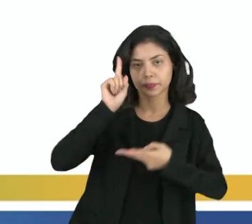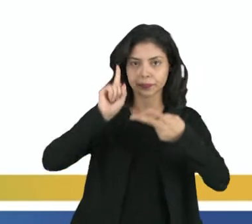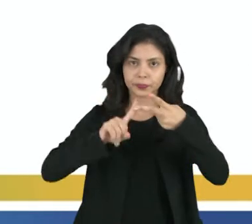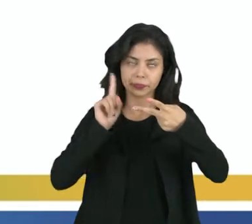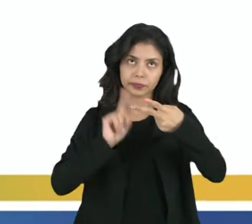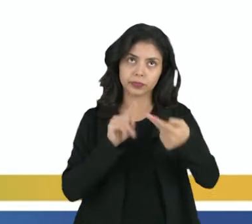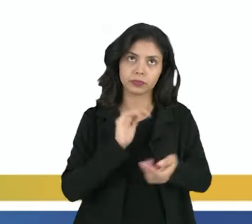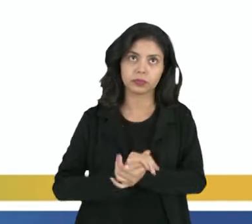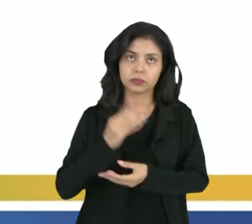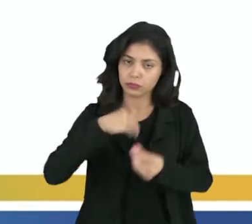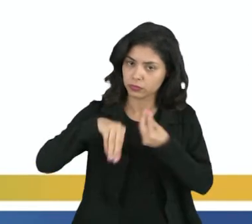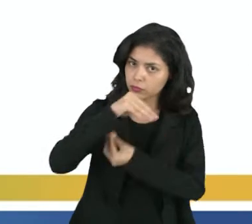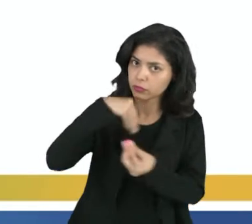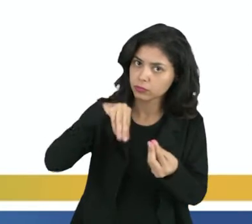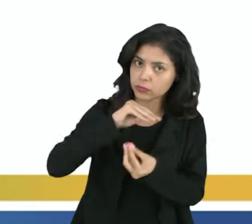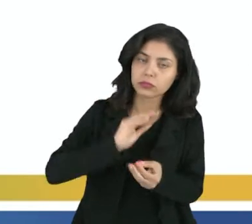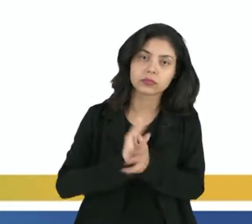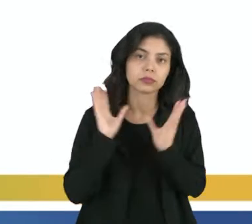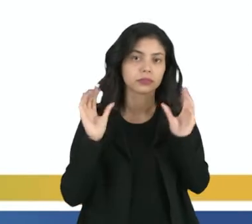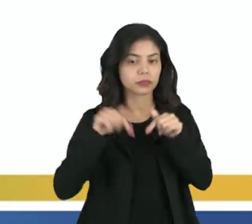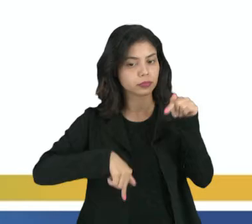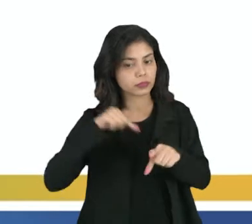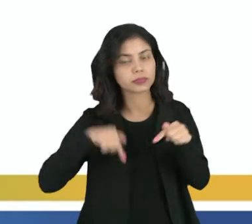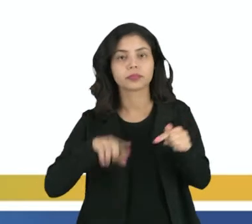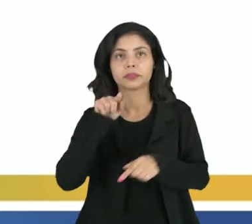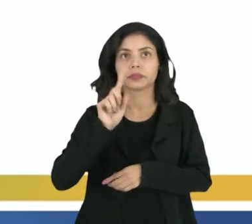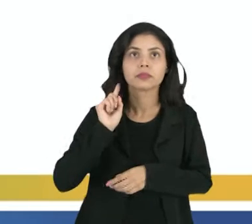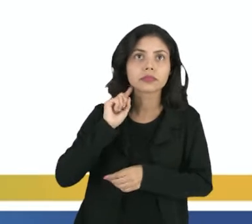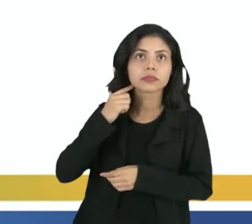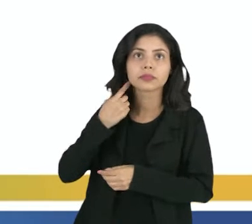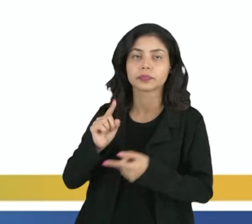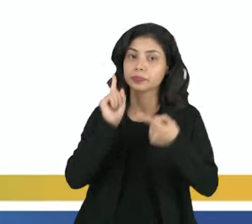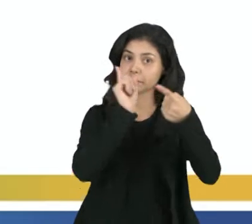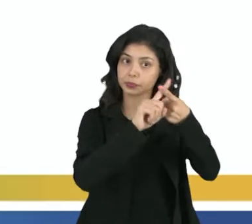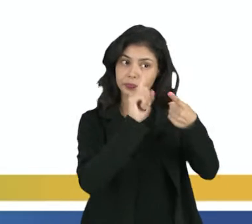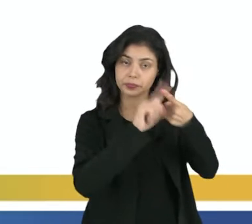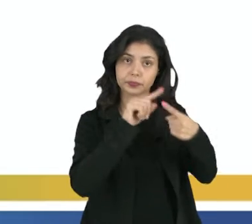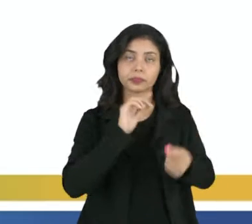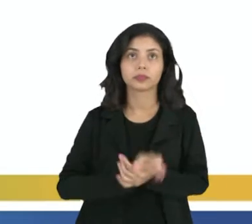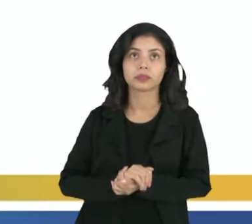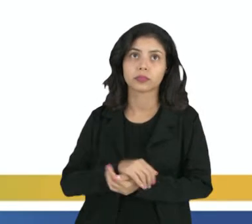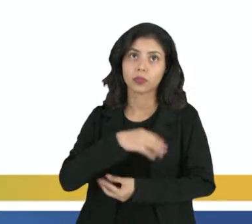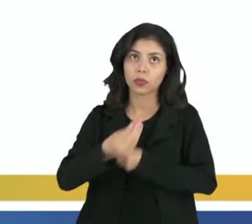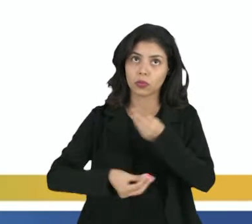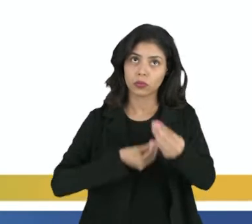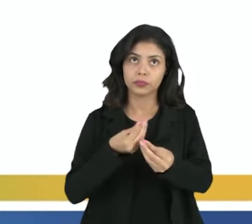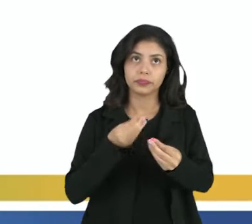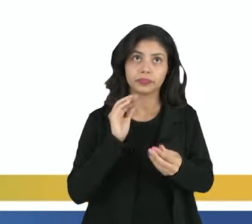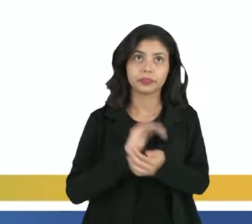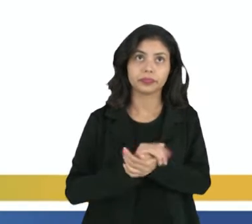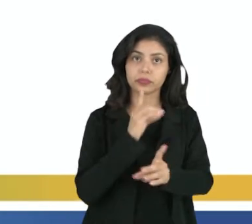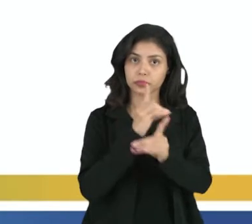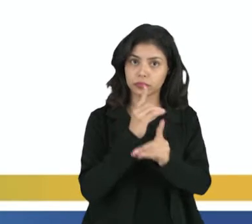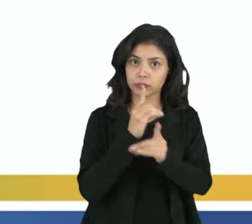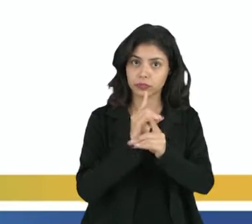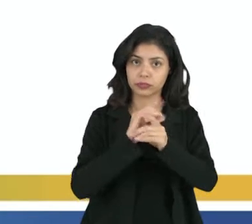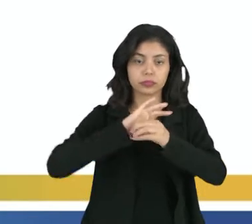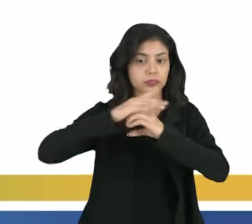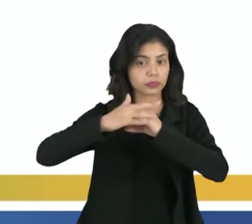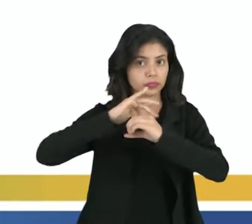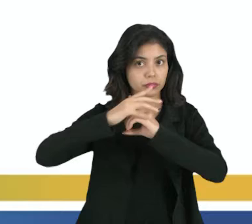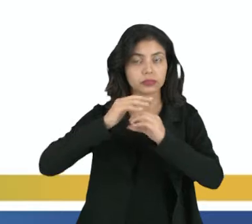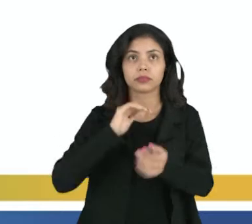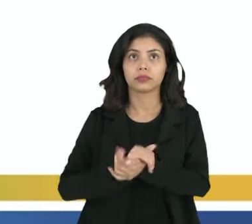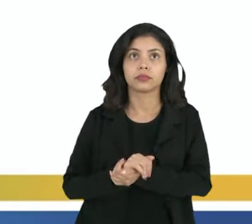que através de reações químicas desses poluentes primários com componentes encontrados na